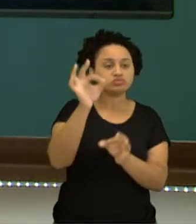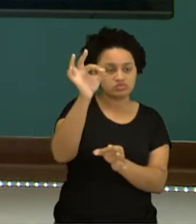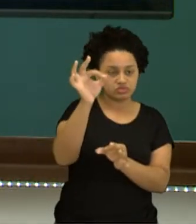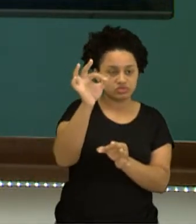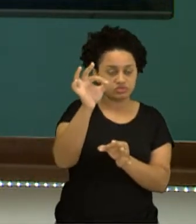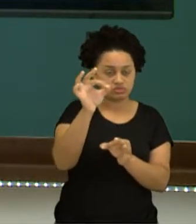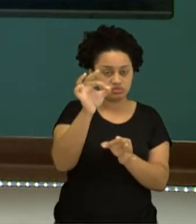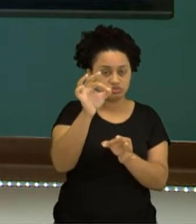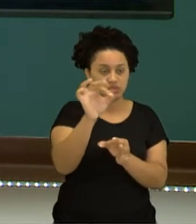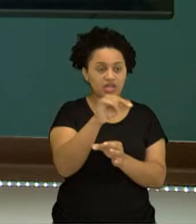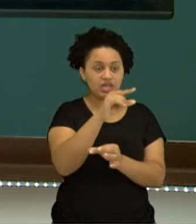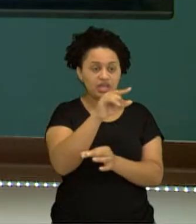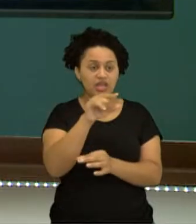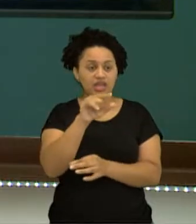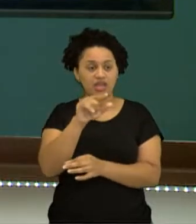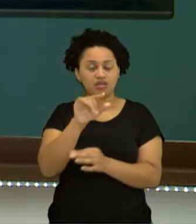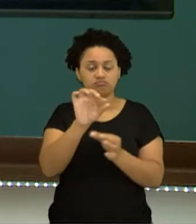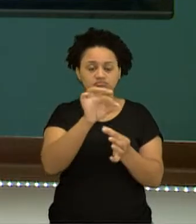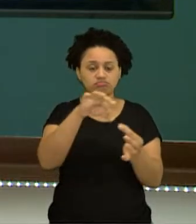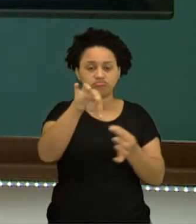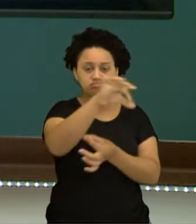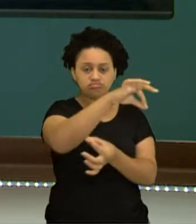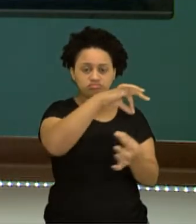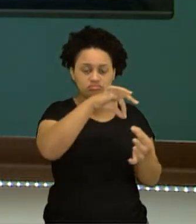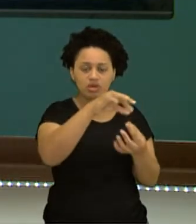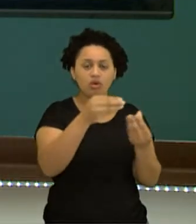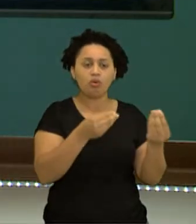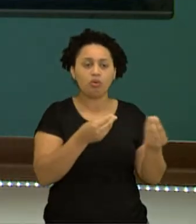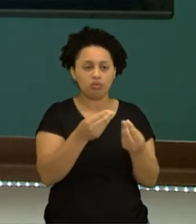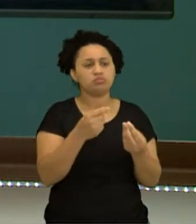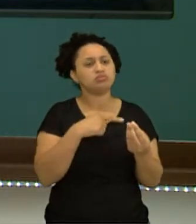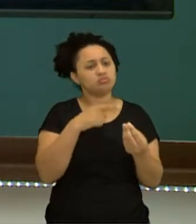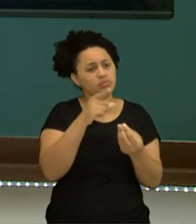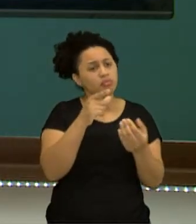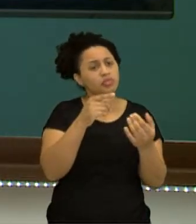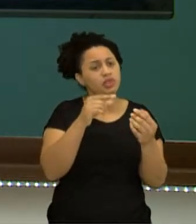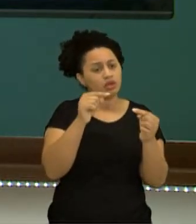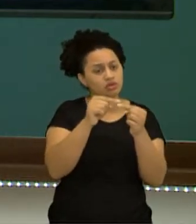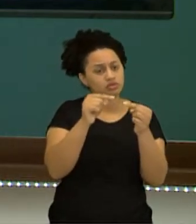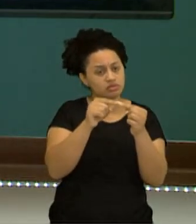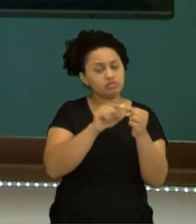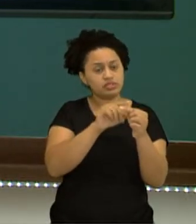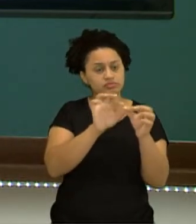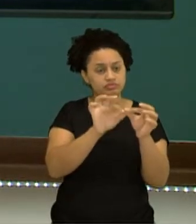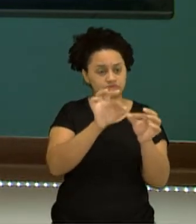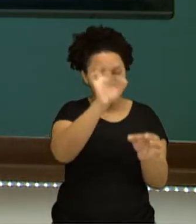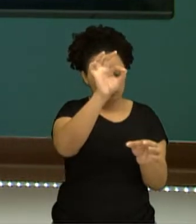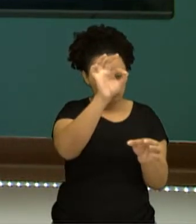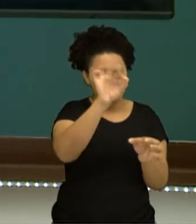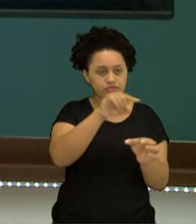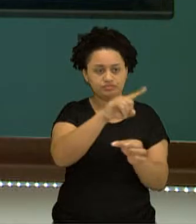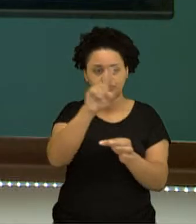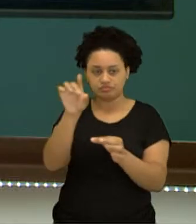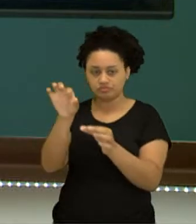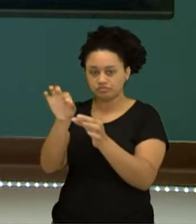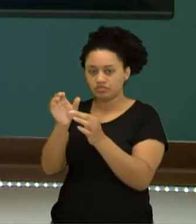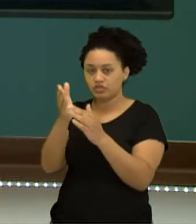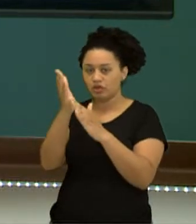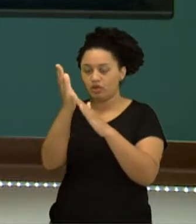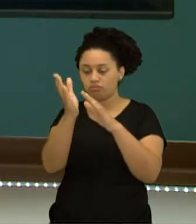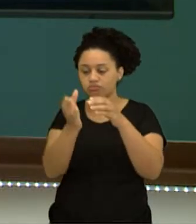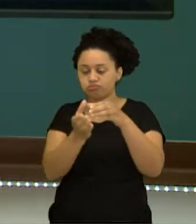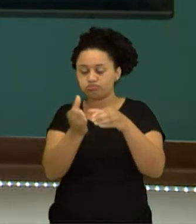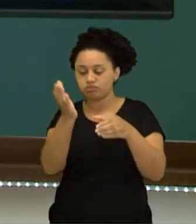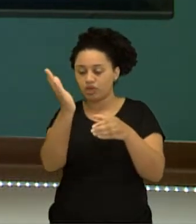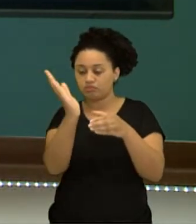a geratriz. Não é. Neste caso, até há coincidência. Mas nesse daqui não, ó. A geratriz está aqui,